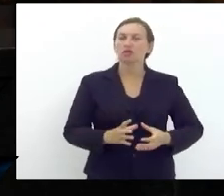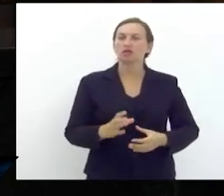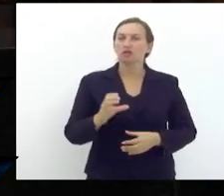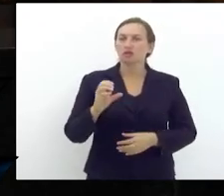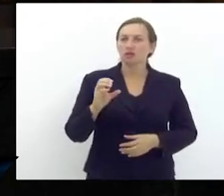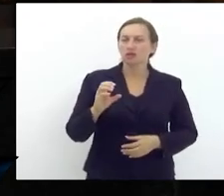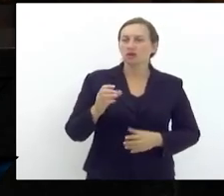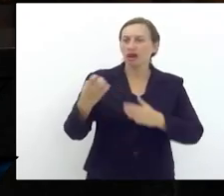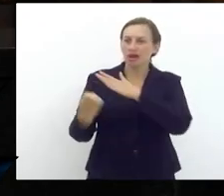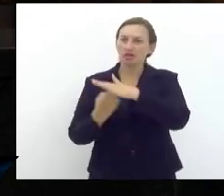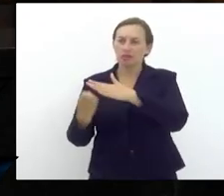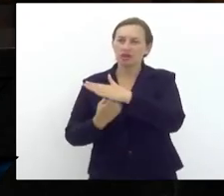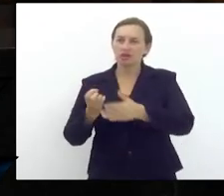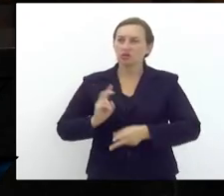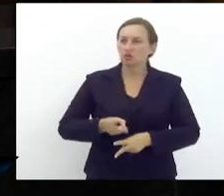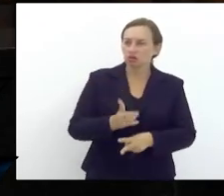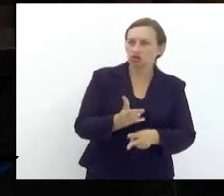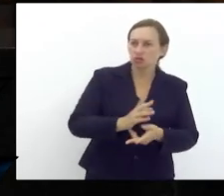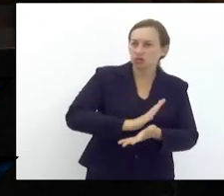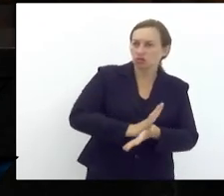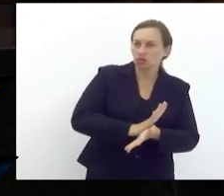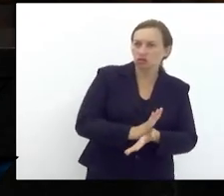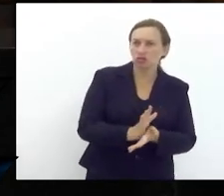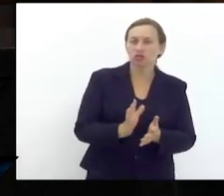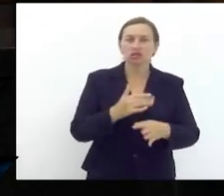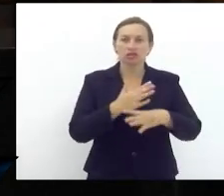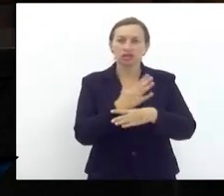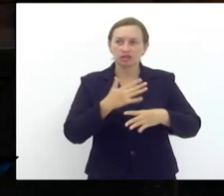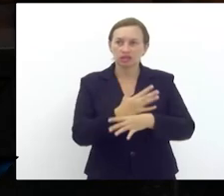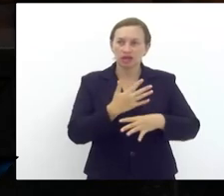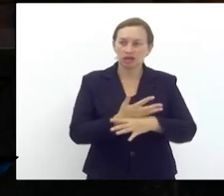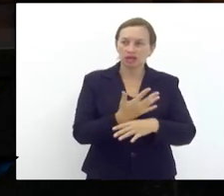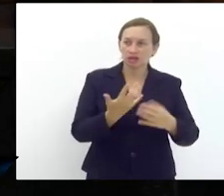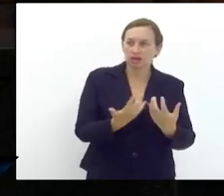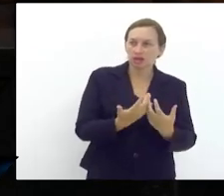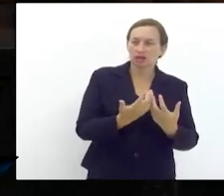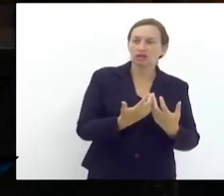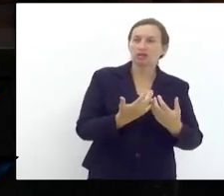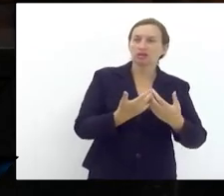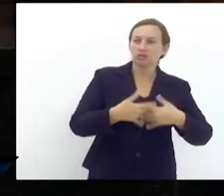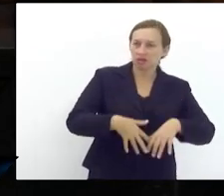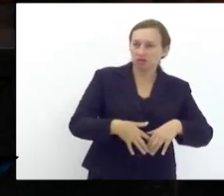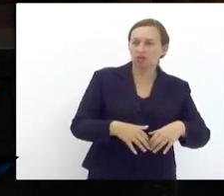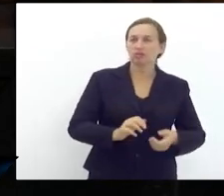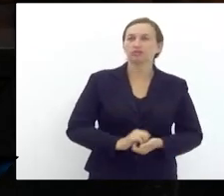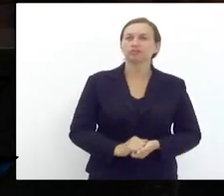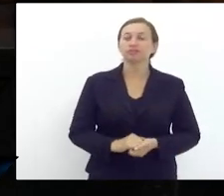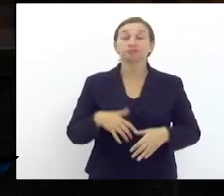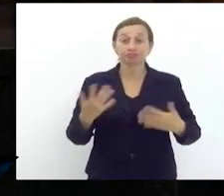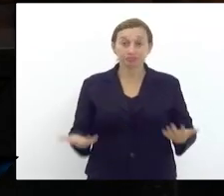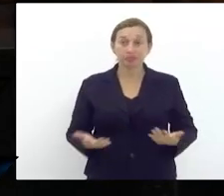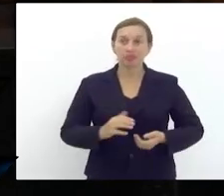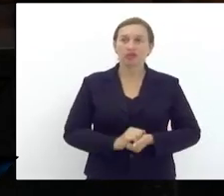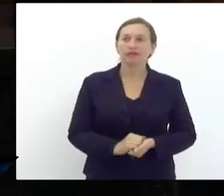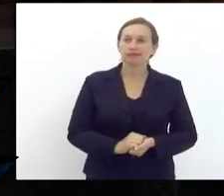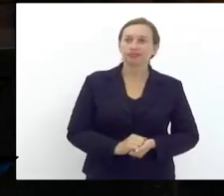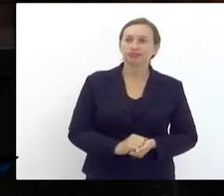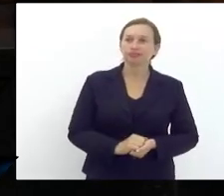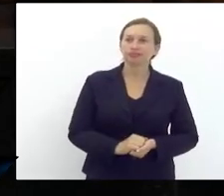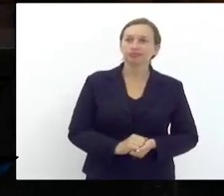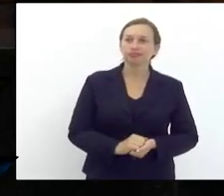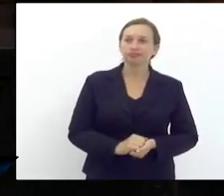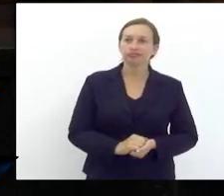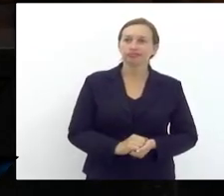continue pisando na cidade de Petrópolis pisando na região serrana e nos seus moradores Então é isso